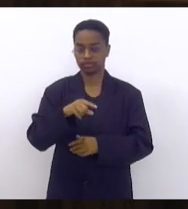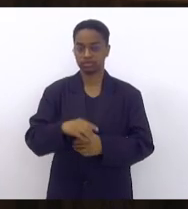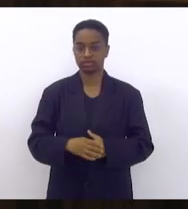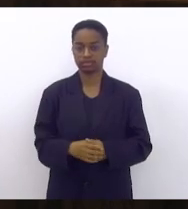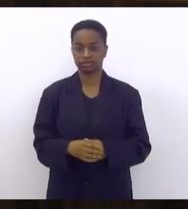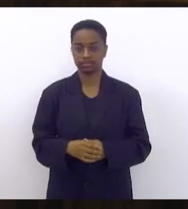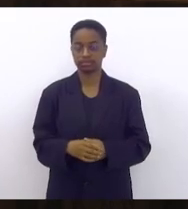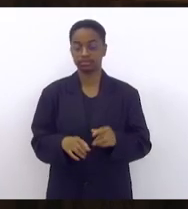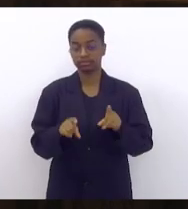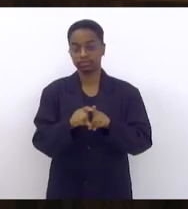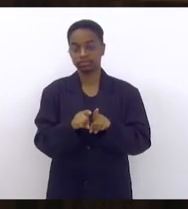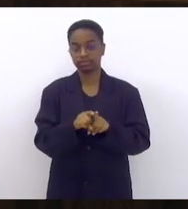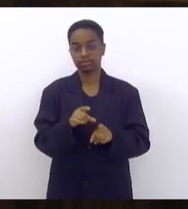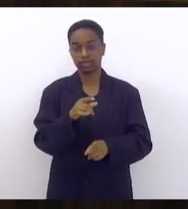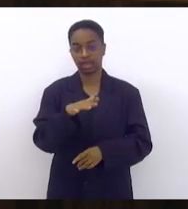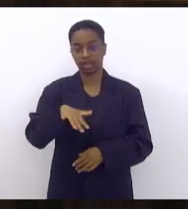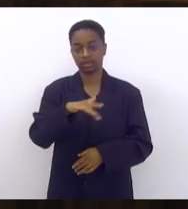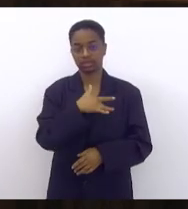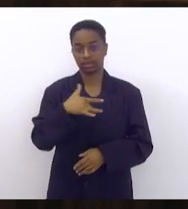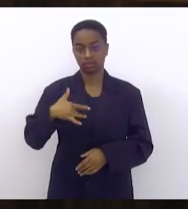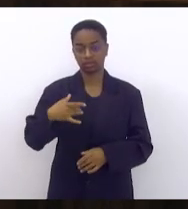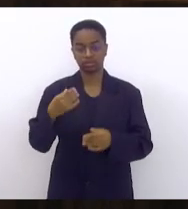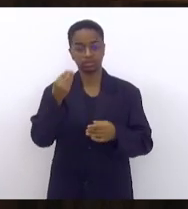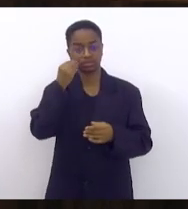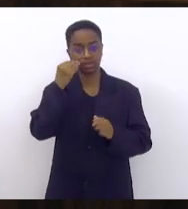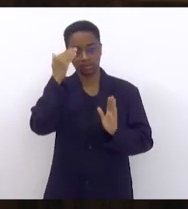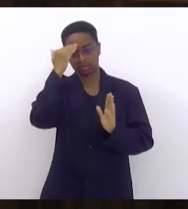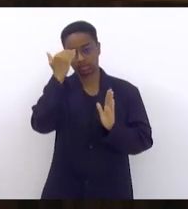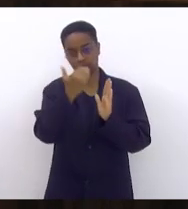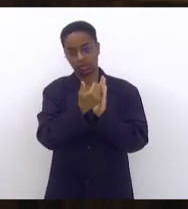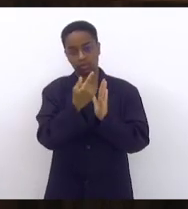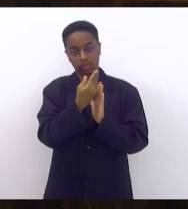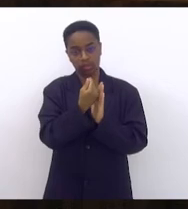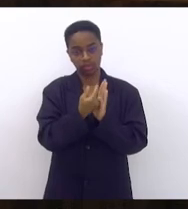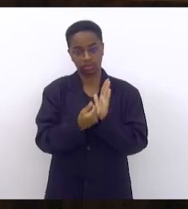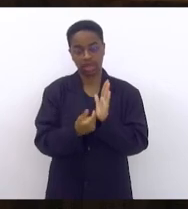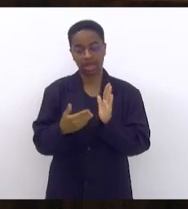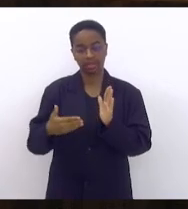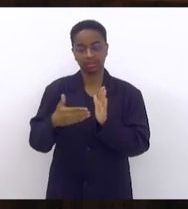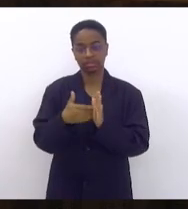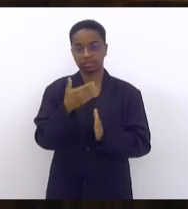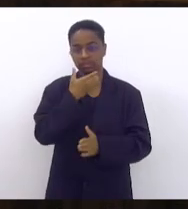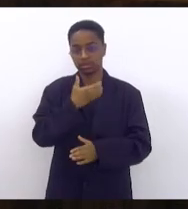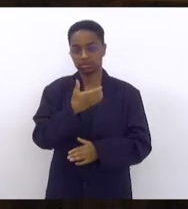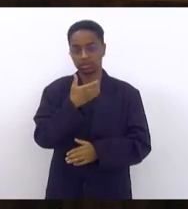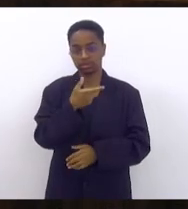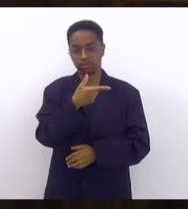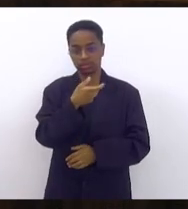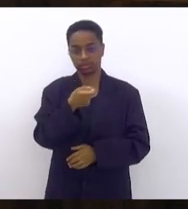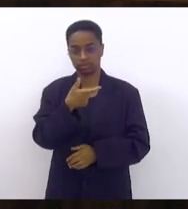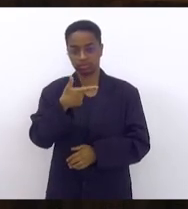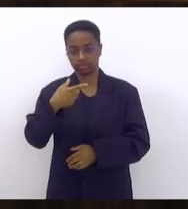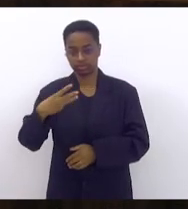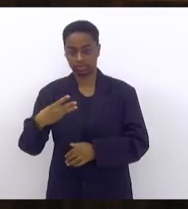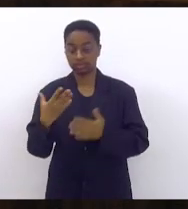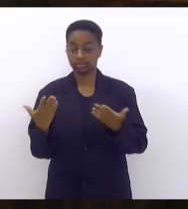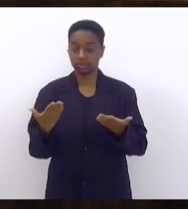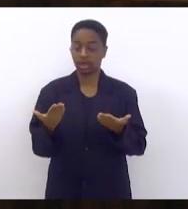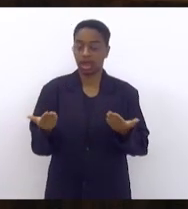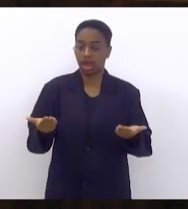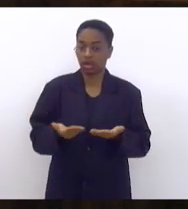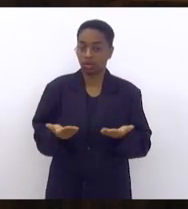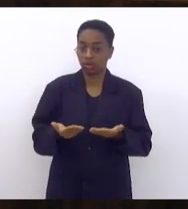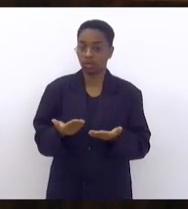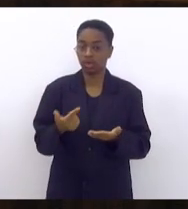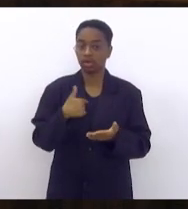e também da saúde, de cumprir o nosso orçamento até dezembro de 2023. Então, para o momento, deputado,